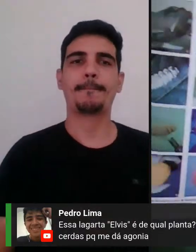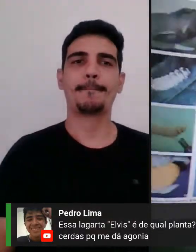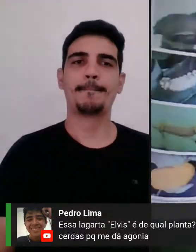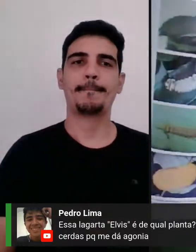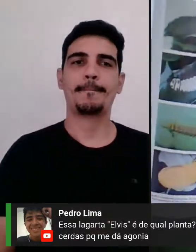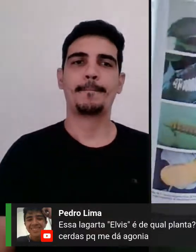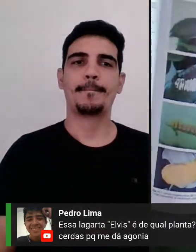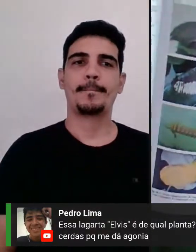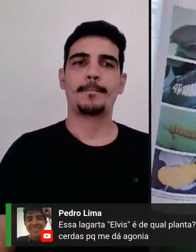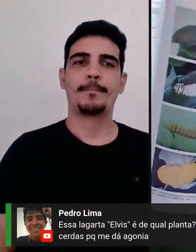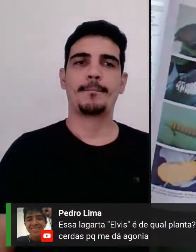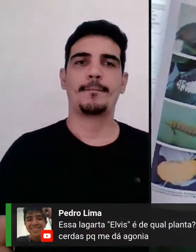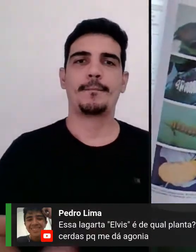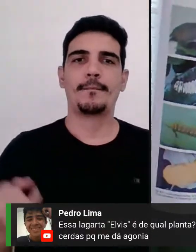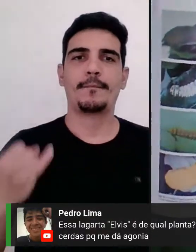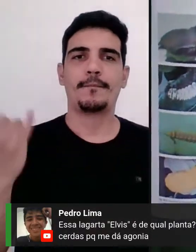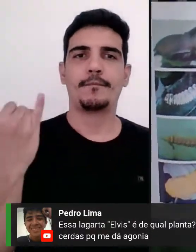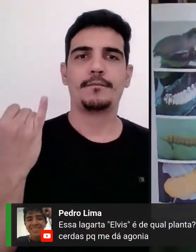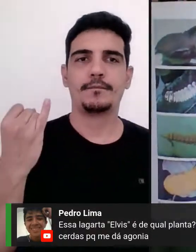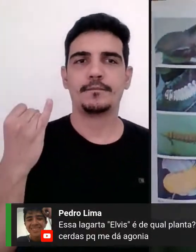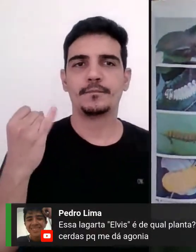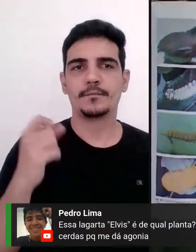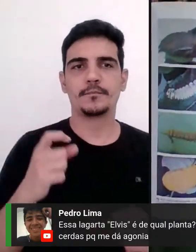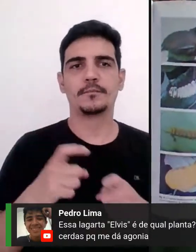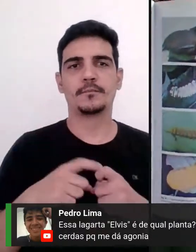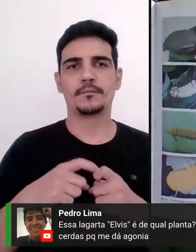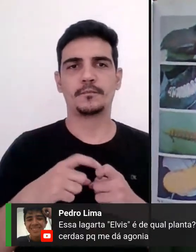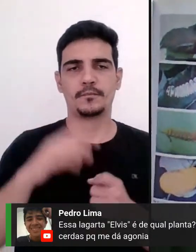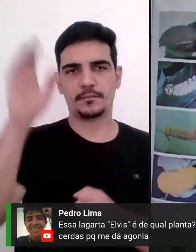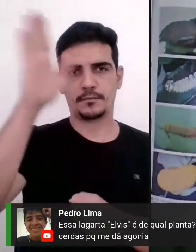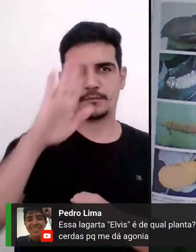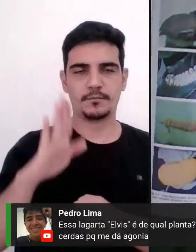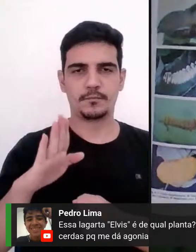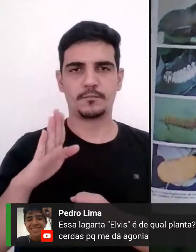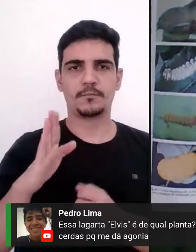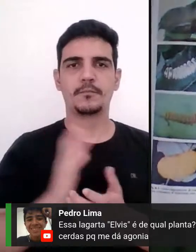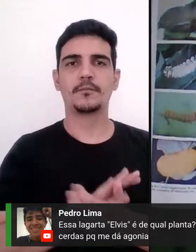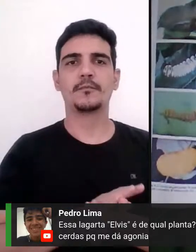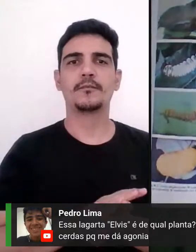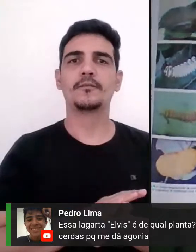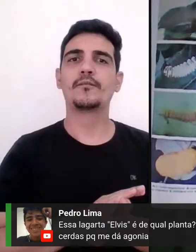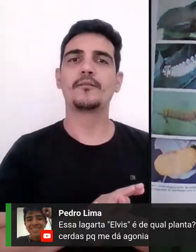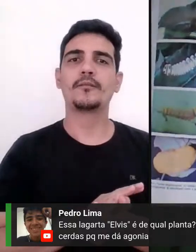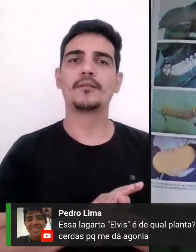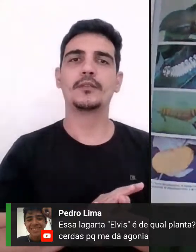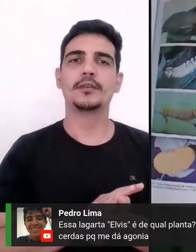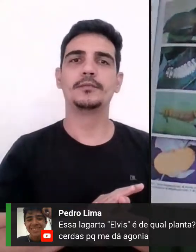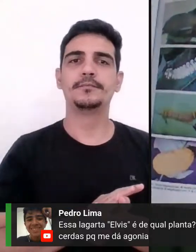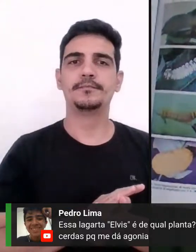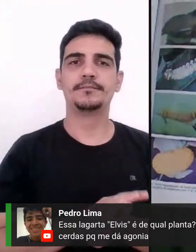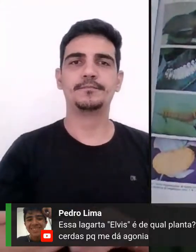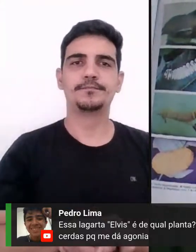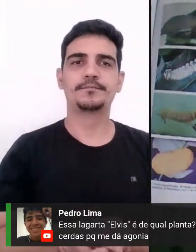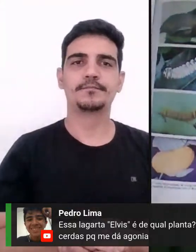essas são as de importância médica do Brasil. Né? Uma das. Tá vendo? Essas aqui são as elvas, né?